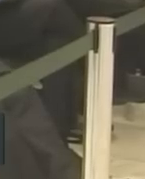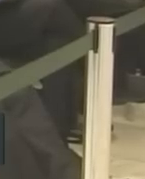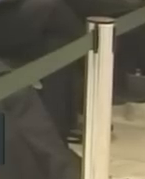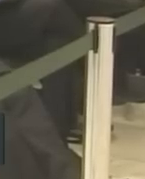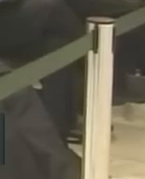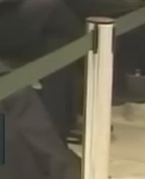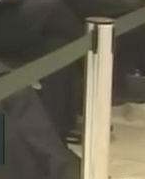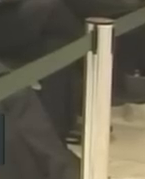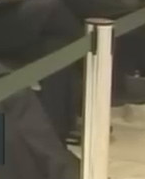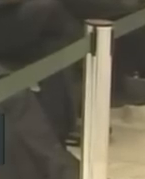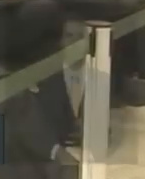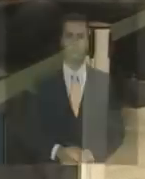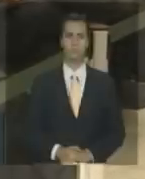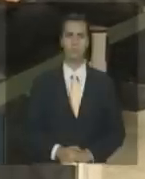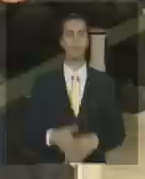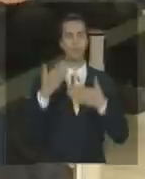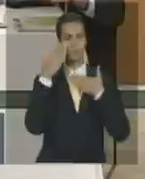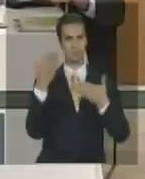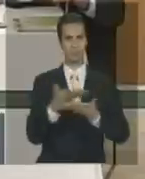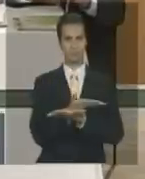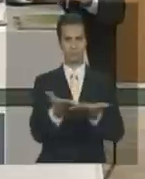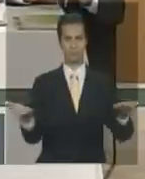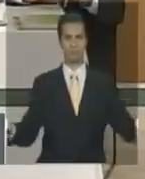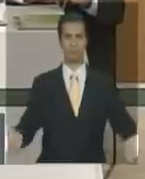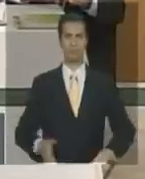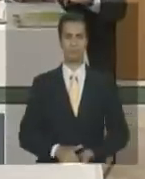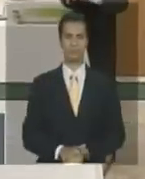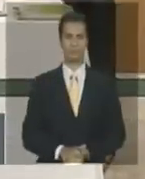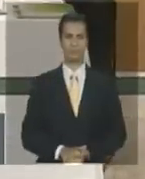Muito obrigada, então, a todos.